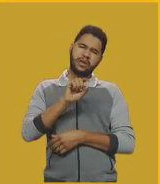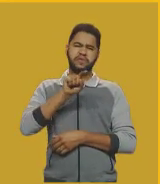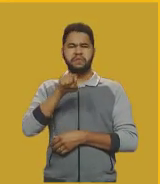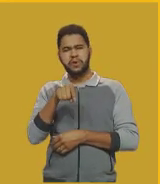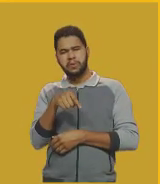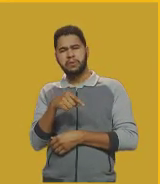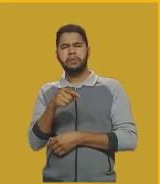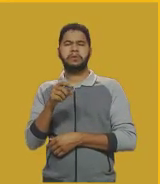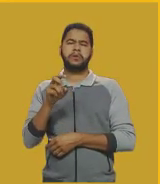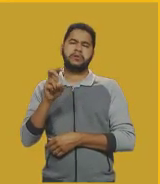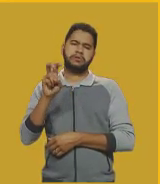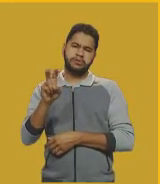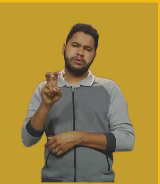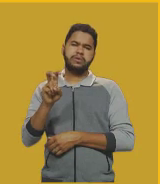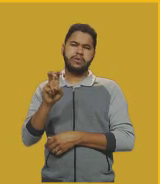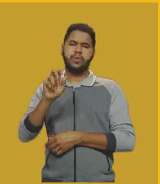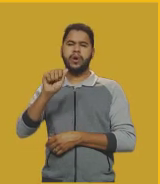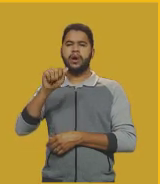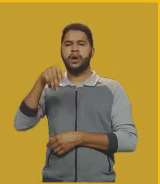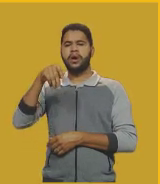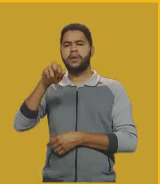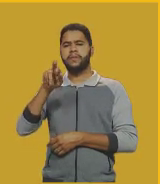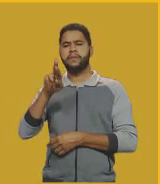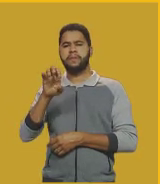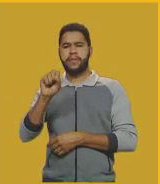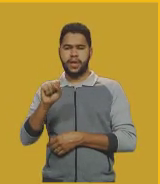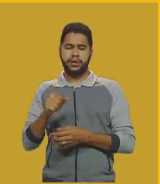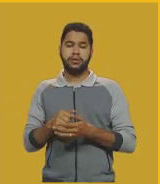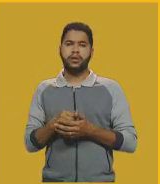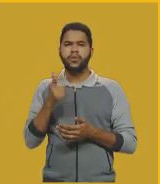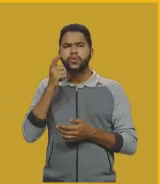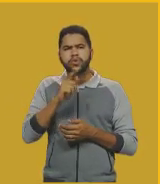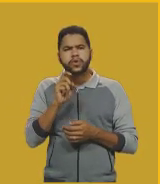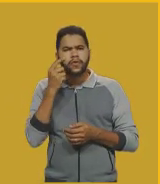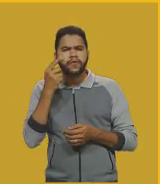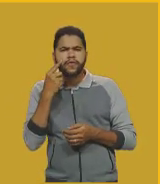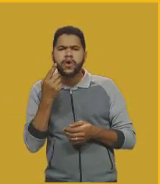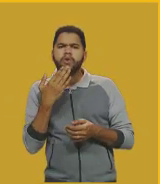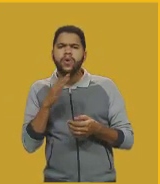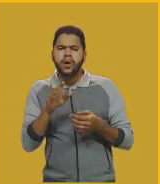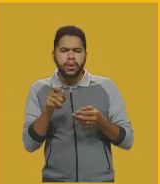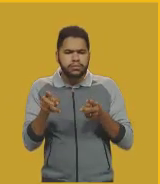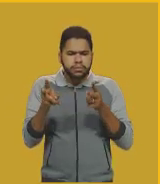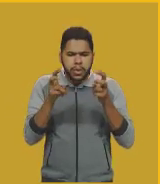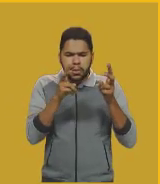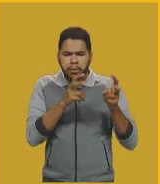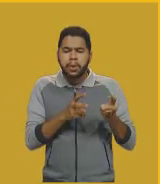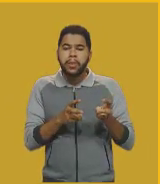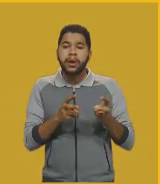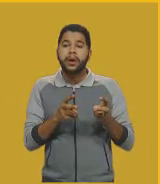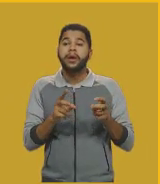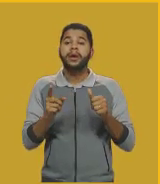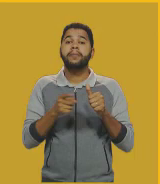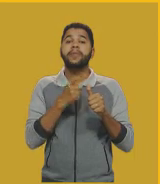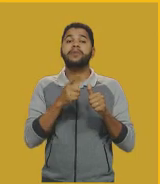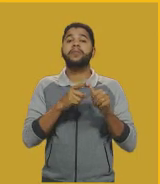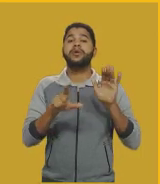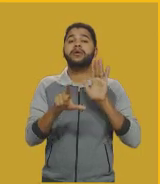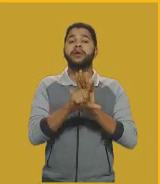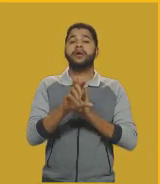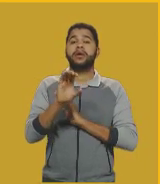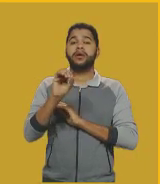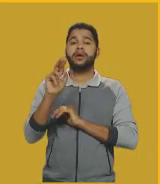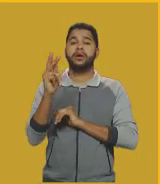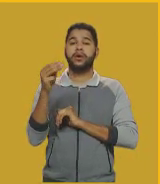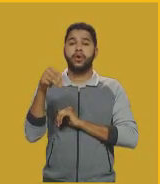amperes. E aí eu consigo descobrir qual que é a diferença de potencial ali, usando a primeira lei de Ohm. E aí, a primeira lei de Ohm vai ser 120